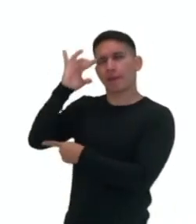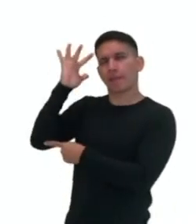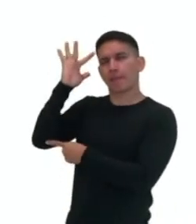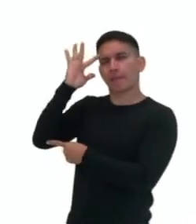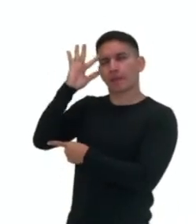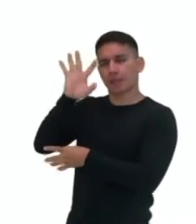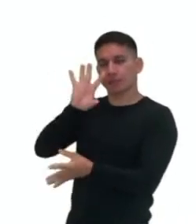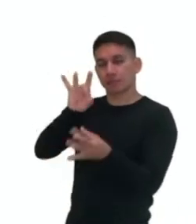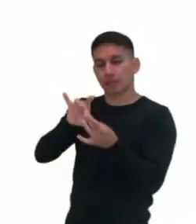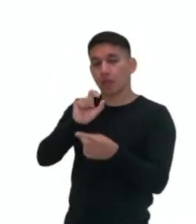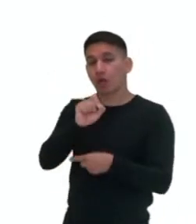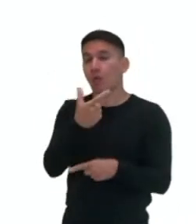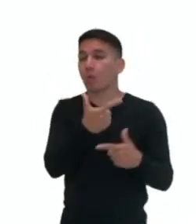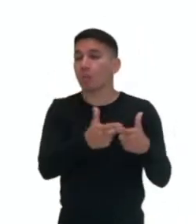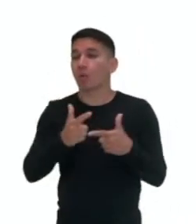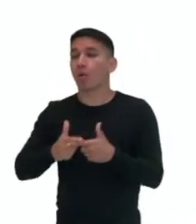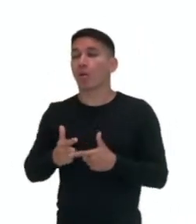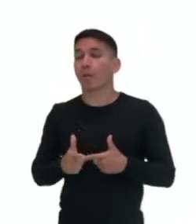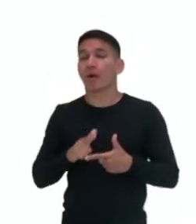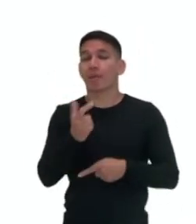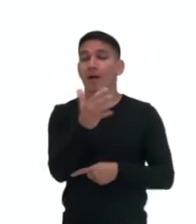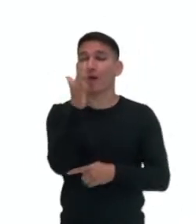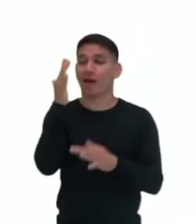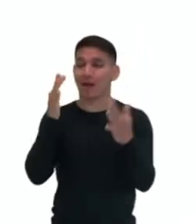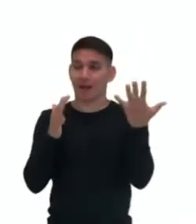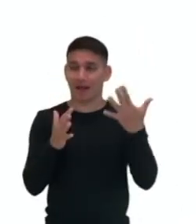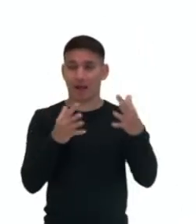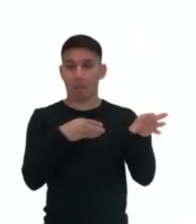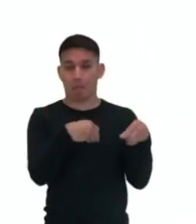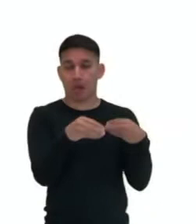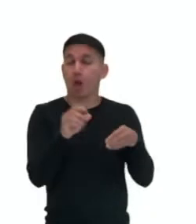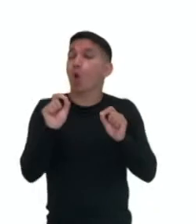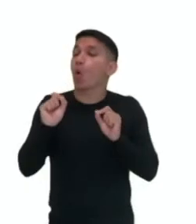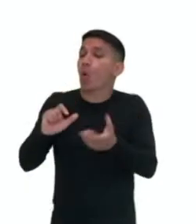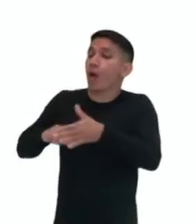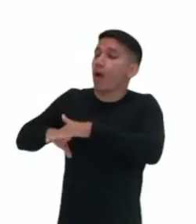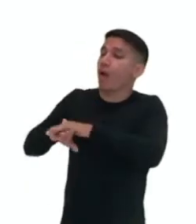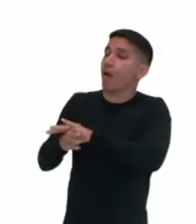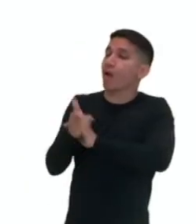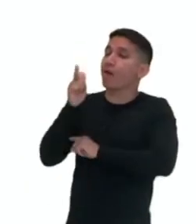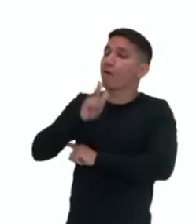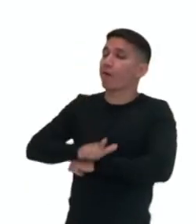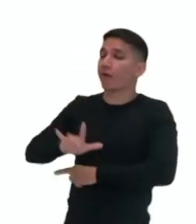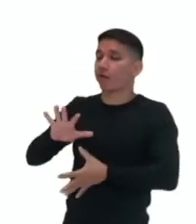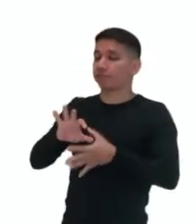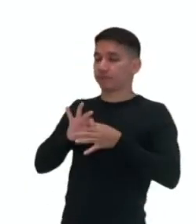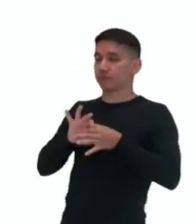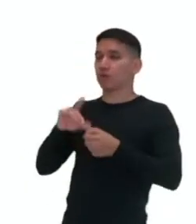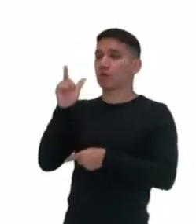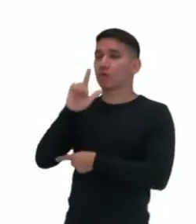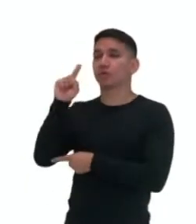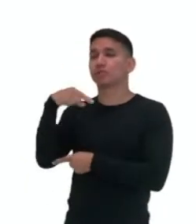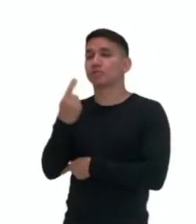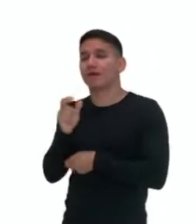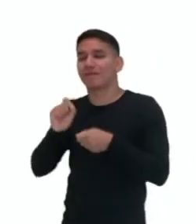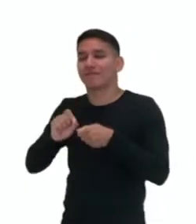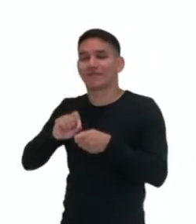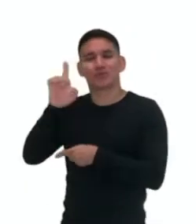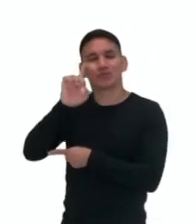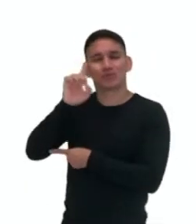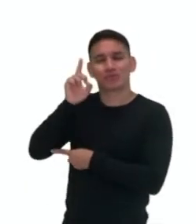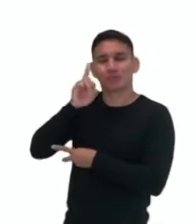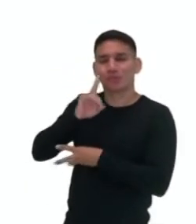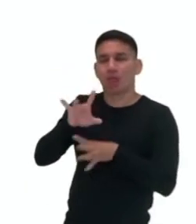no problema ambiental dos plásticos, que hábitos podem ser integrados no nosso dia a dia para reduzir o seu